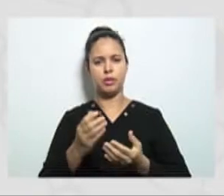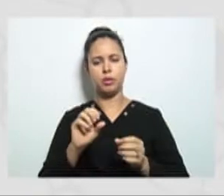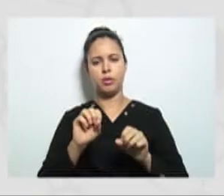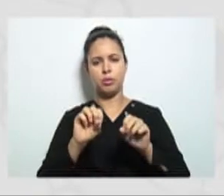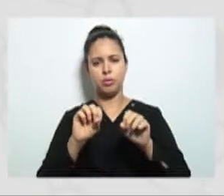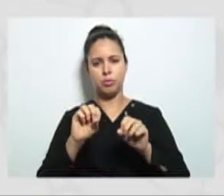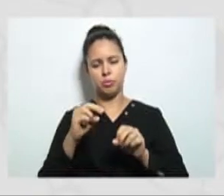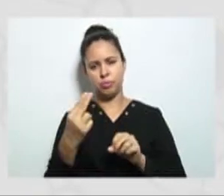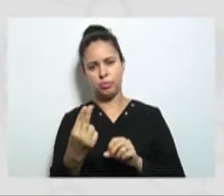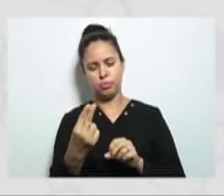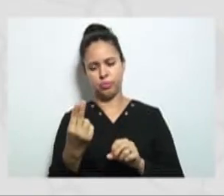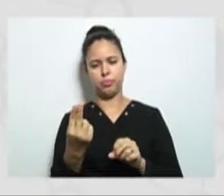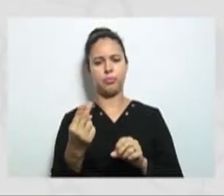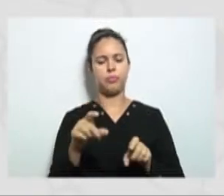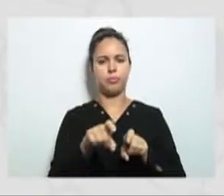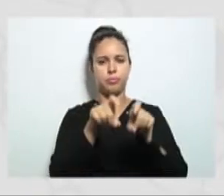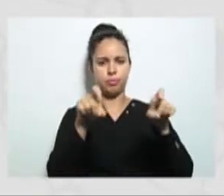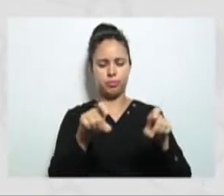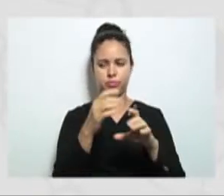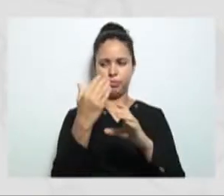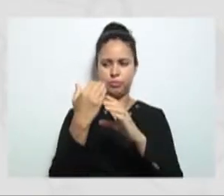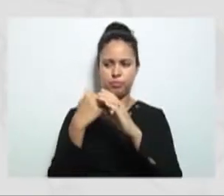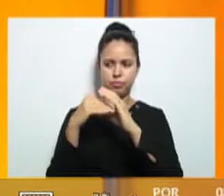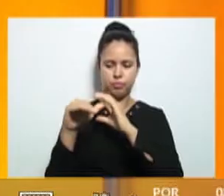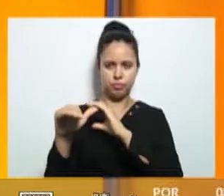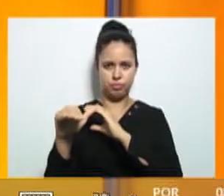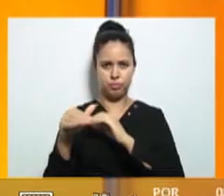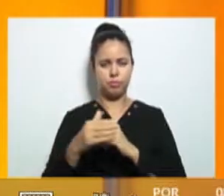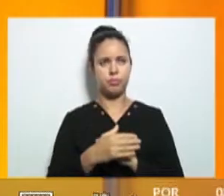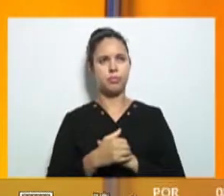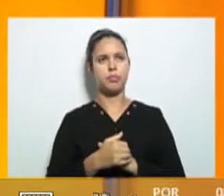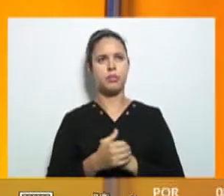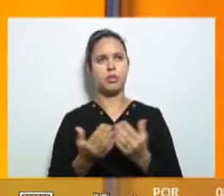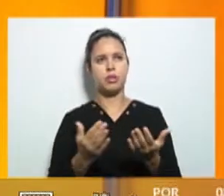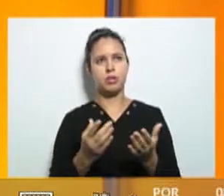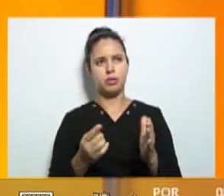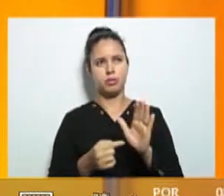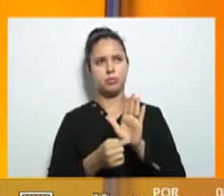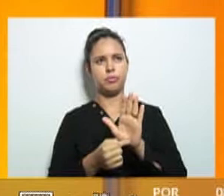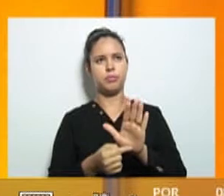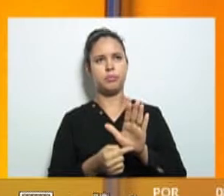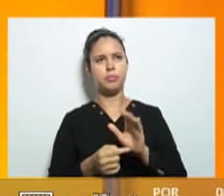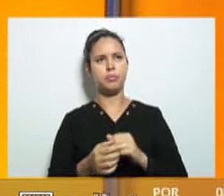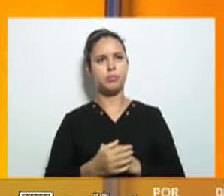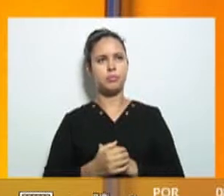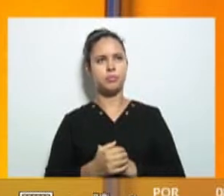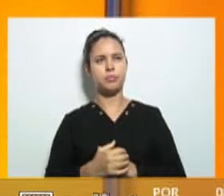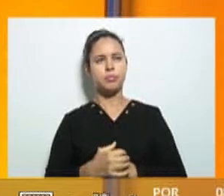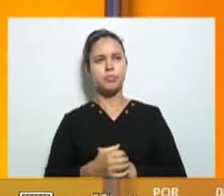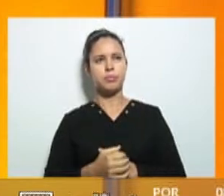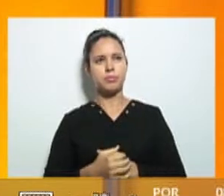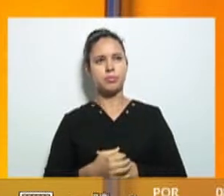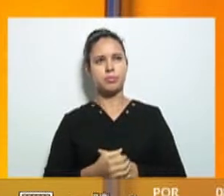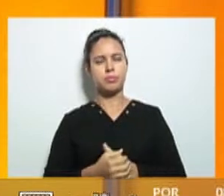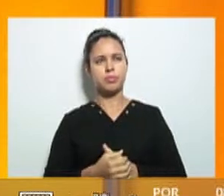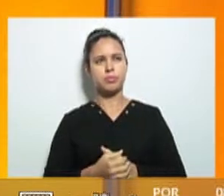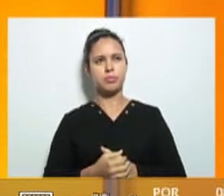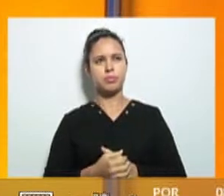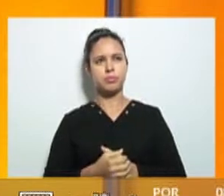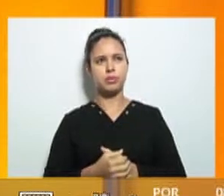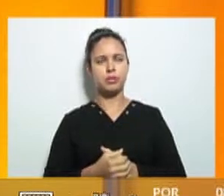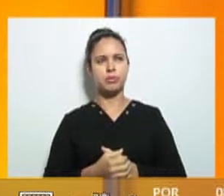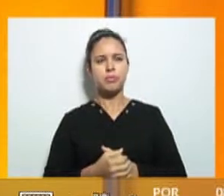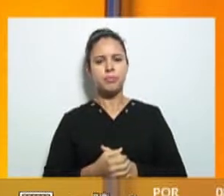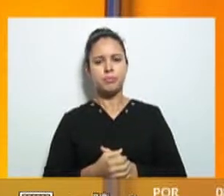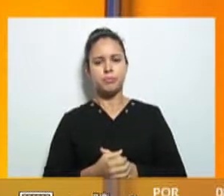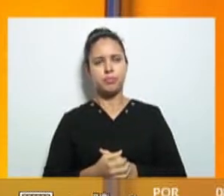tudo movendo da forma mais simples possível. Vou tentar demonstrar aqui para vocês, ó. Nós temos aqui na tela esse arquivo